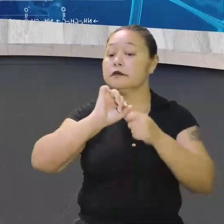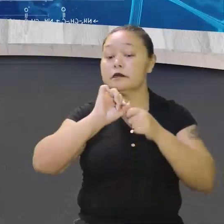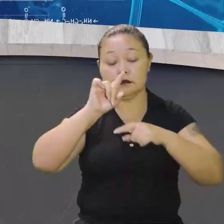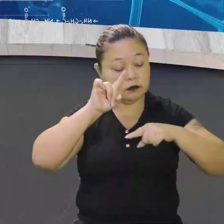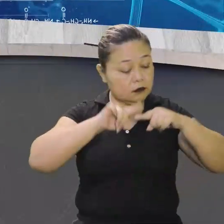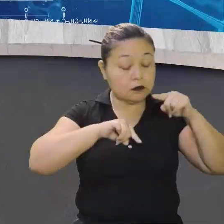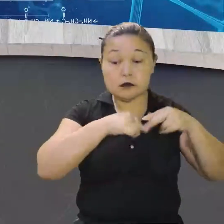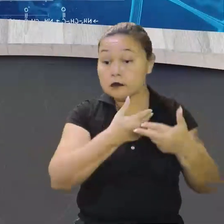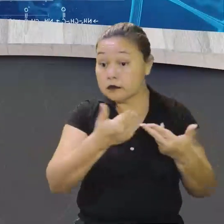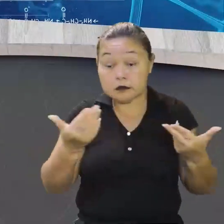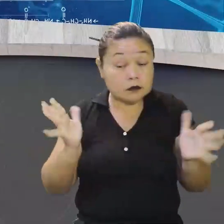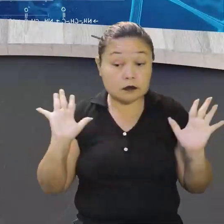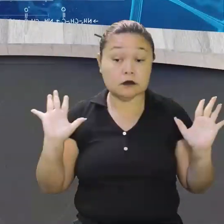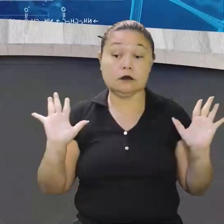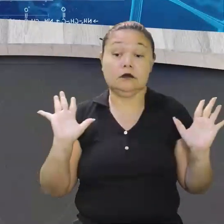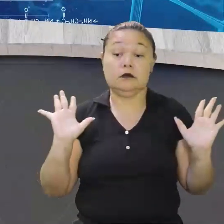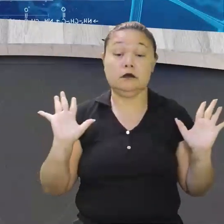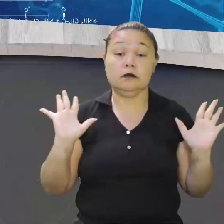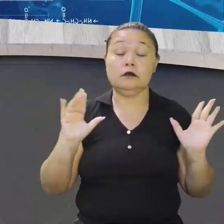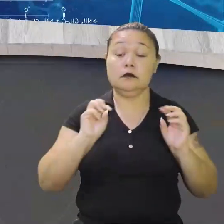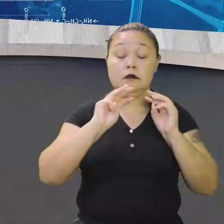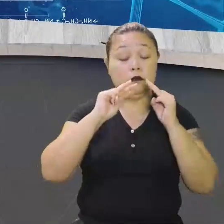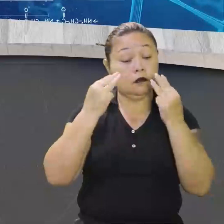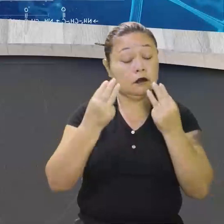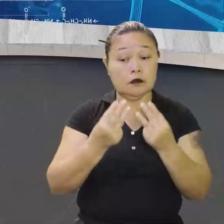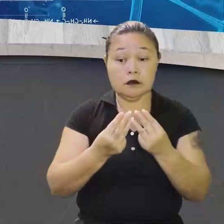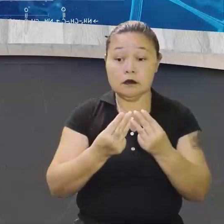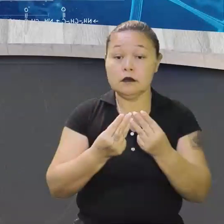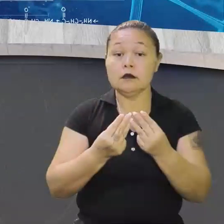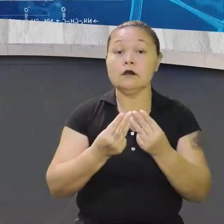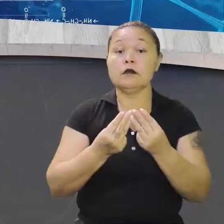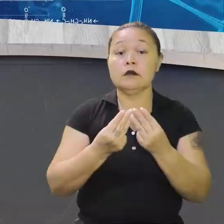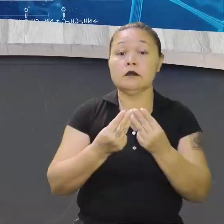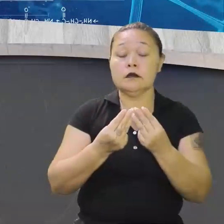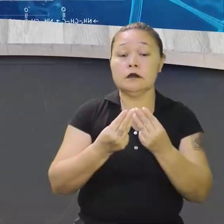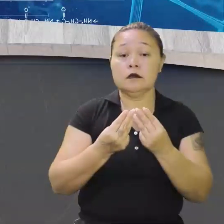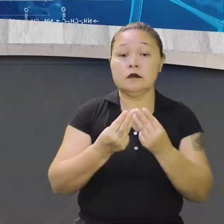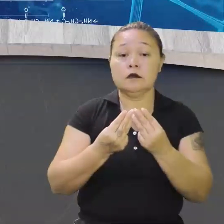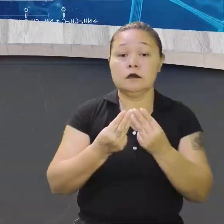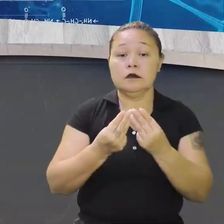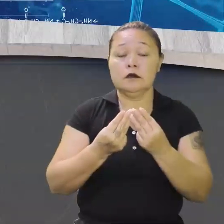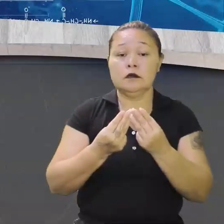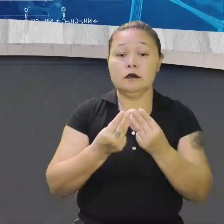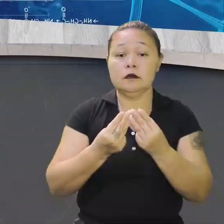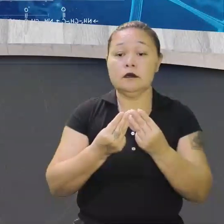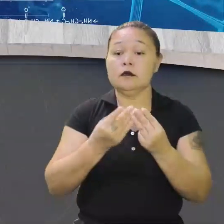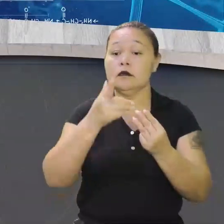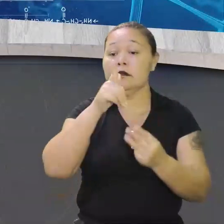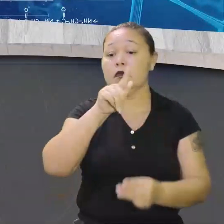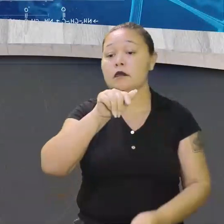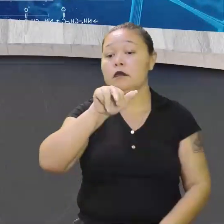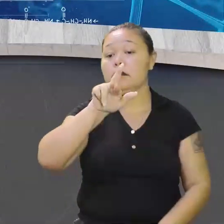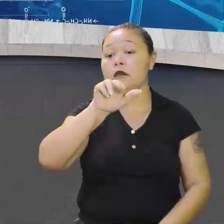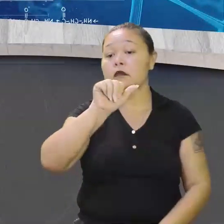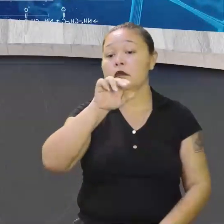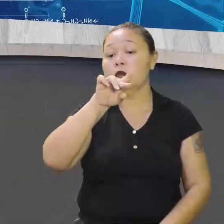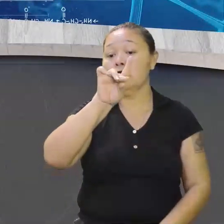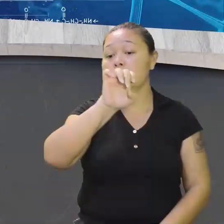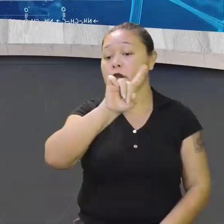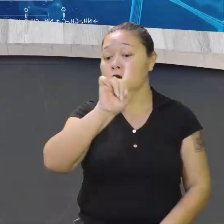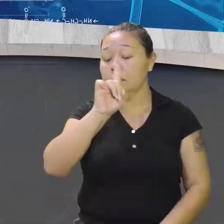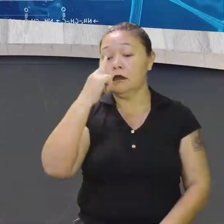objetos, enfim. E a massa a gente pode trabalhar com essa grandeza em unidades